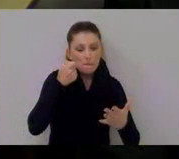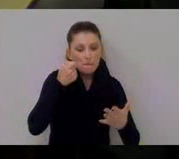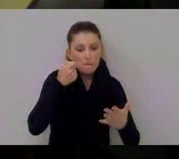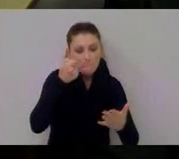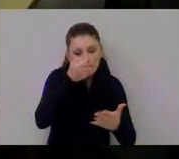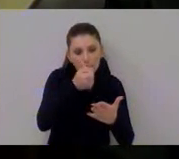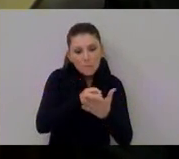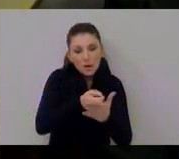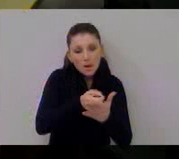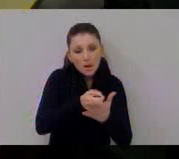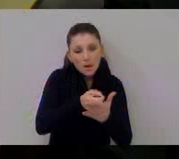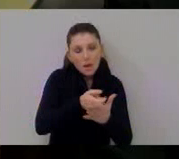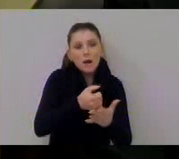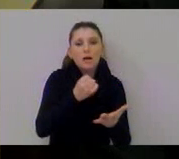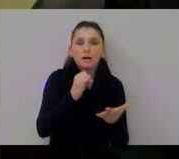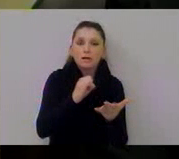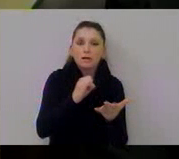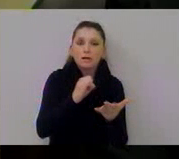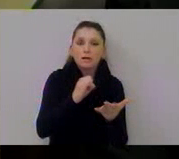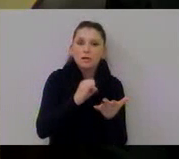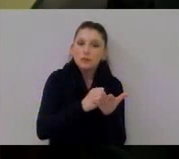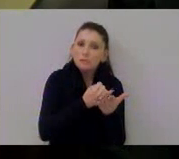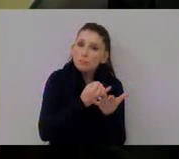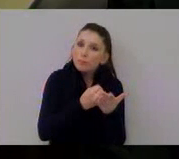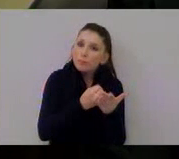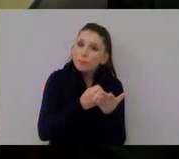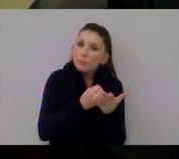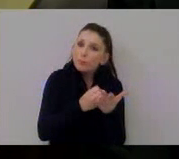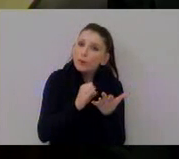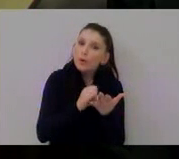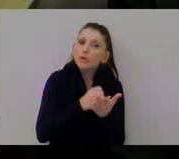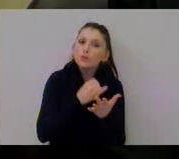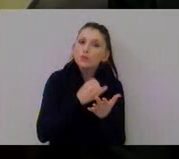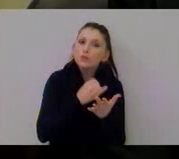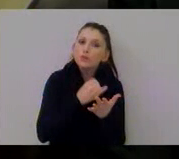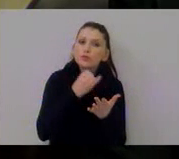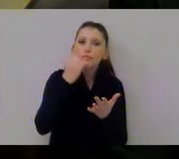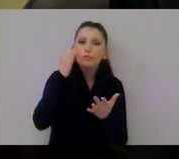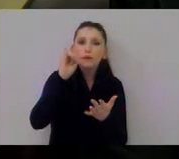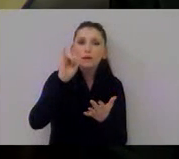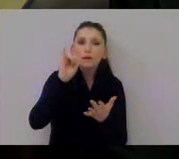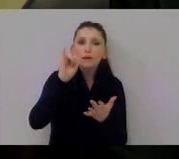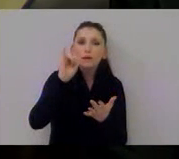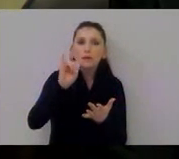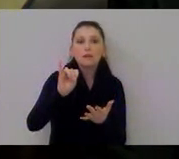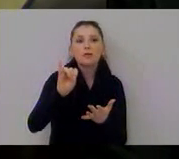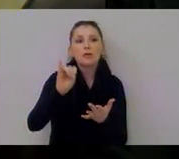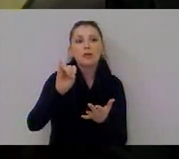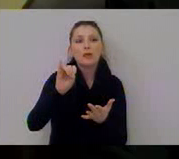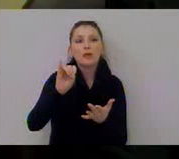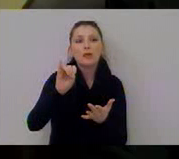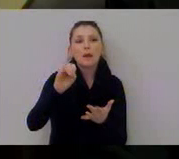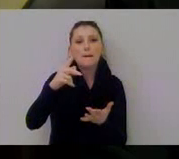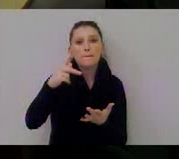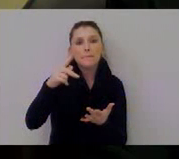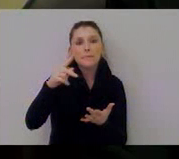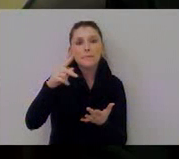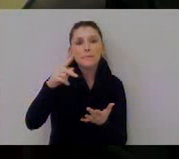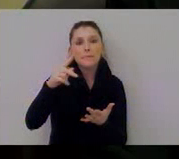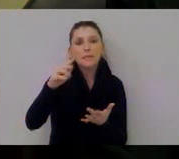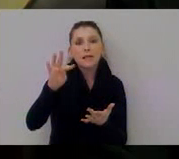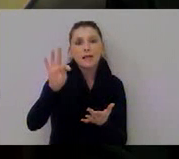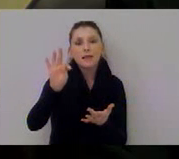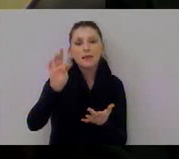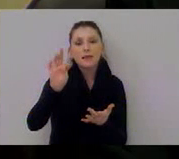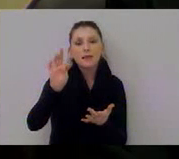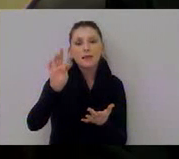o IPTU anual, que nos promete tudo o que nos falta